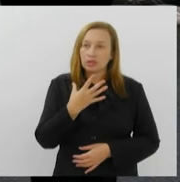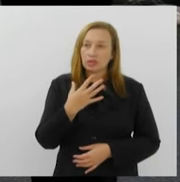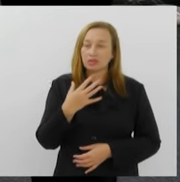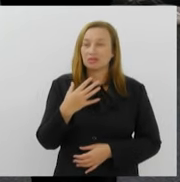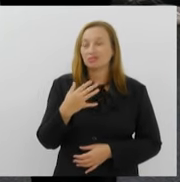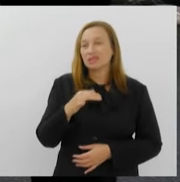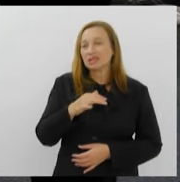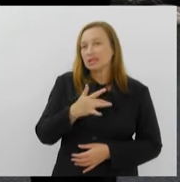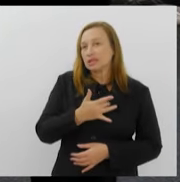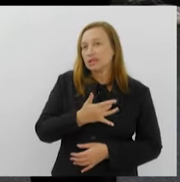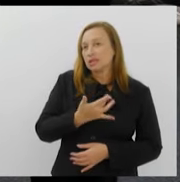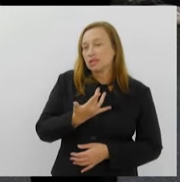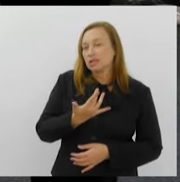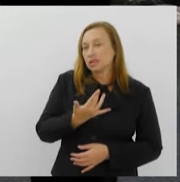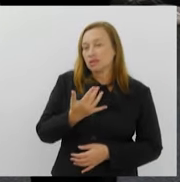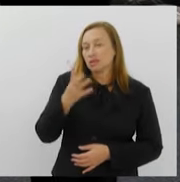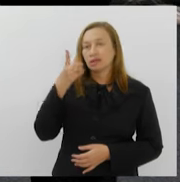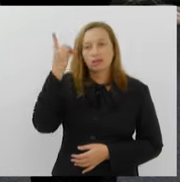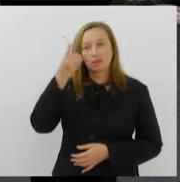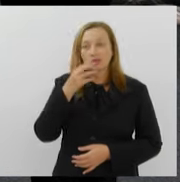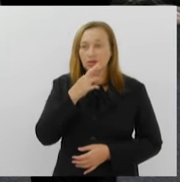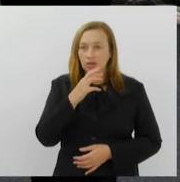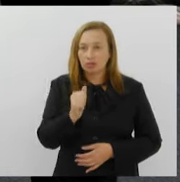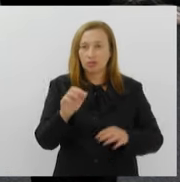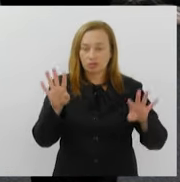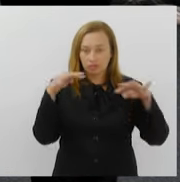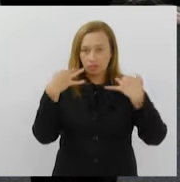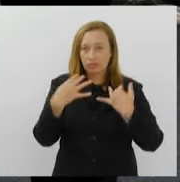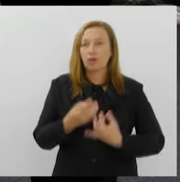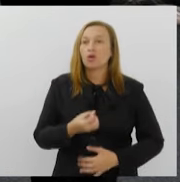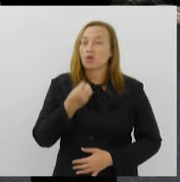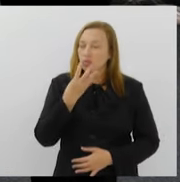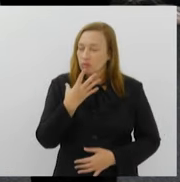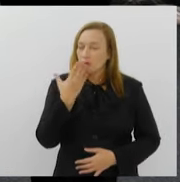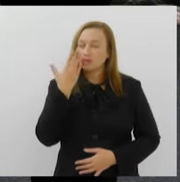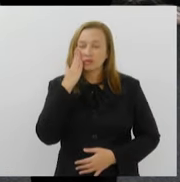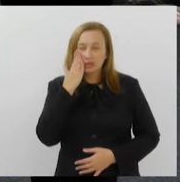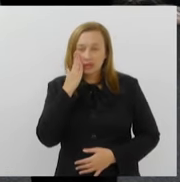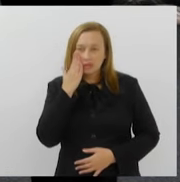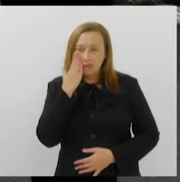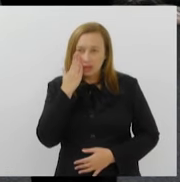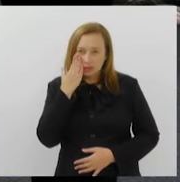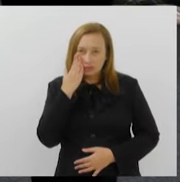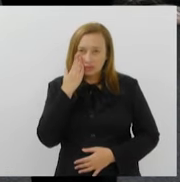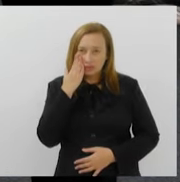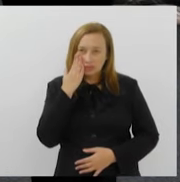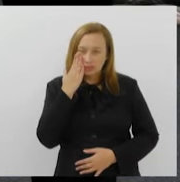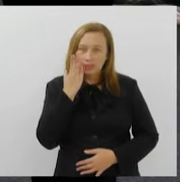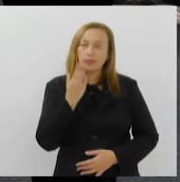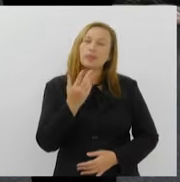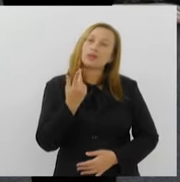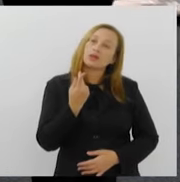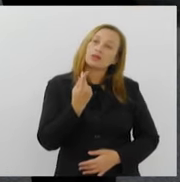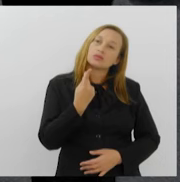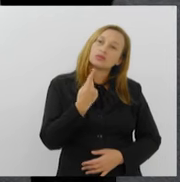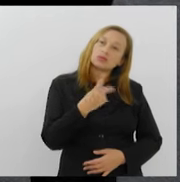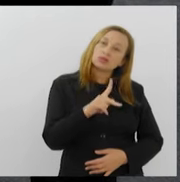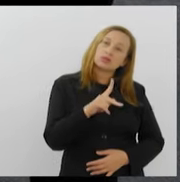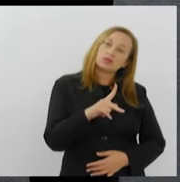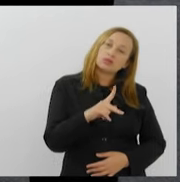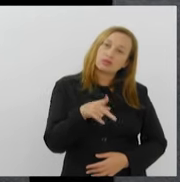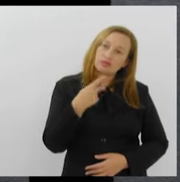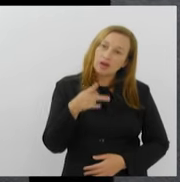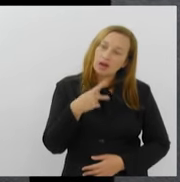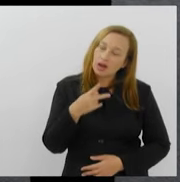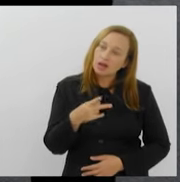prestando atenção. Deputado Rodrigo Amorim, um bom aspecto desse, da sua colocação, é que